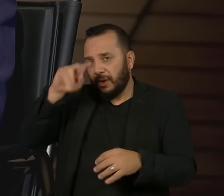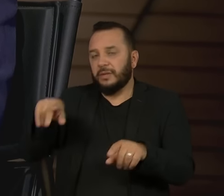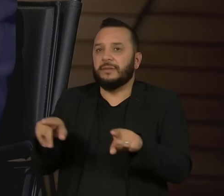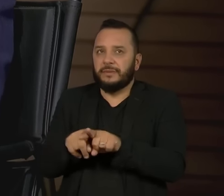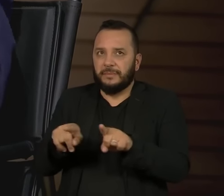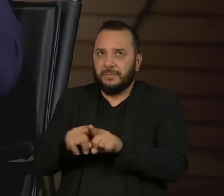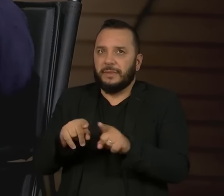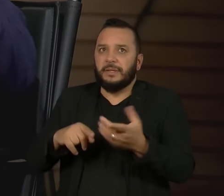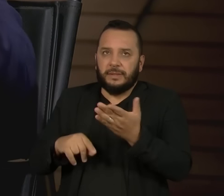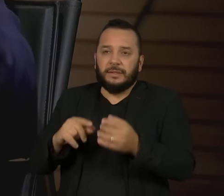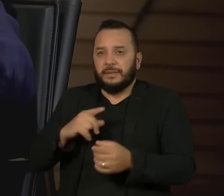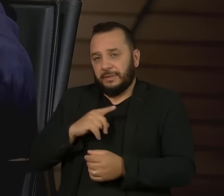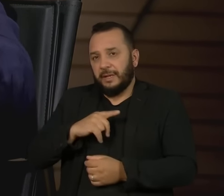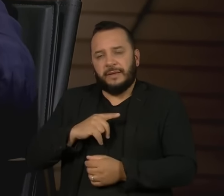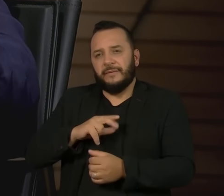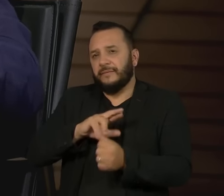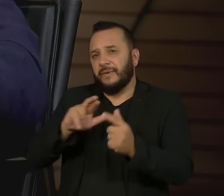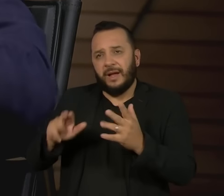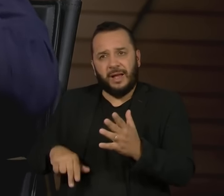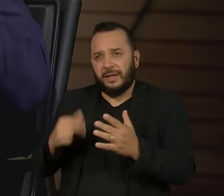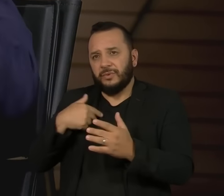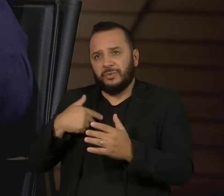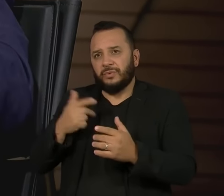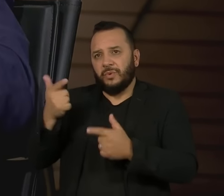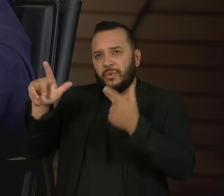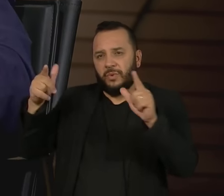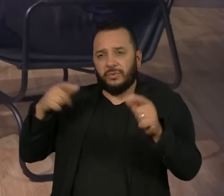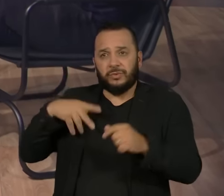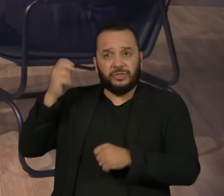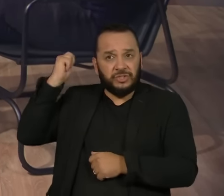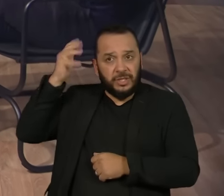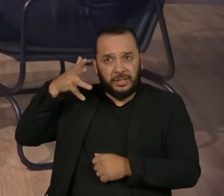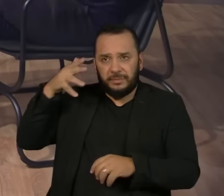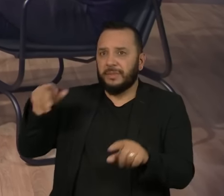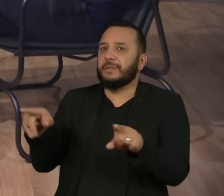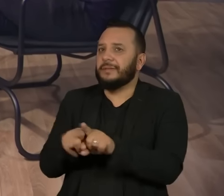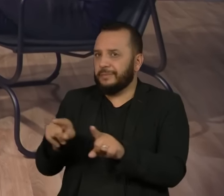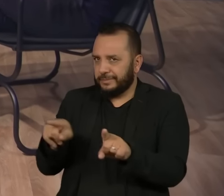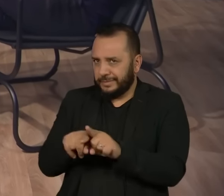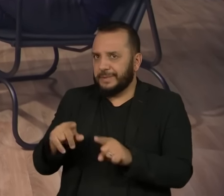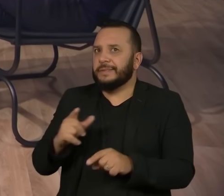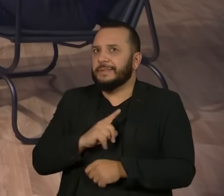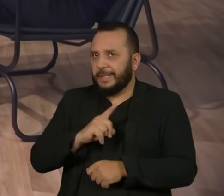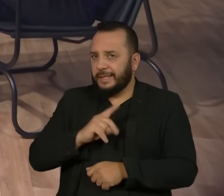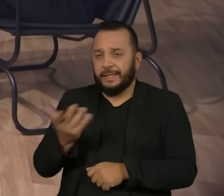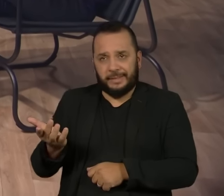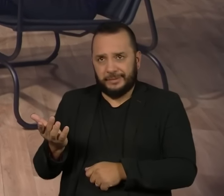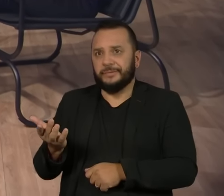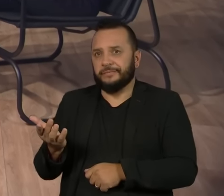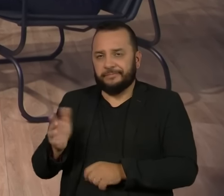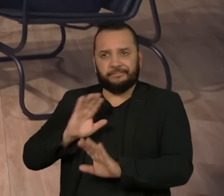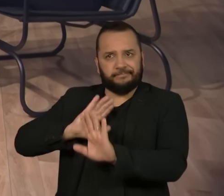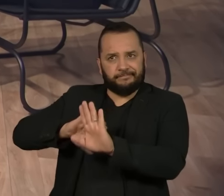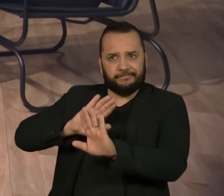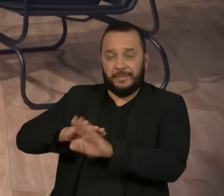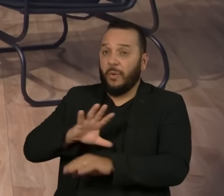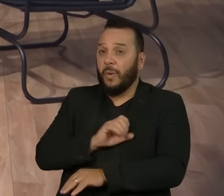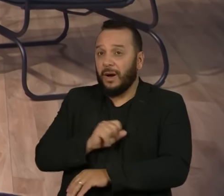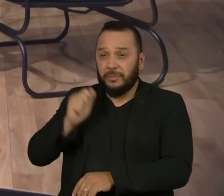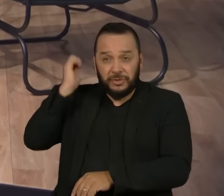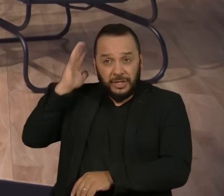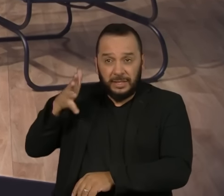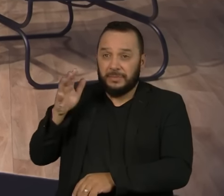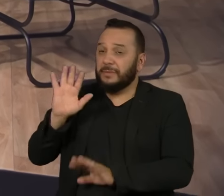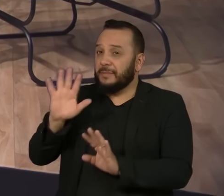aparece coisas lá, o Dostoiévski, aparece coisas lá. Shakespeare, uma das melhores obras do mundo. Eu amo Shakespeare. Mas se você fizer